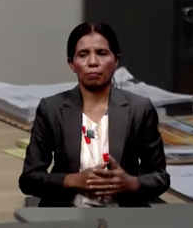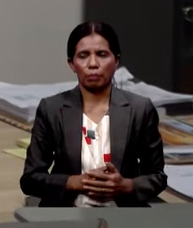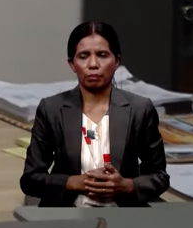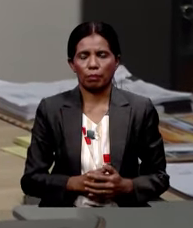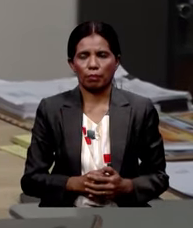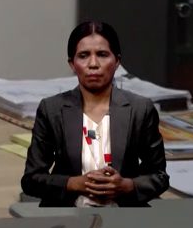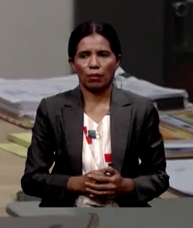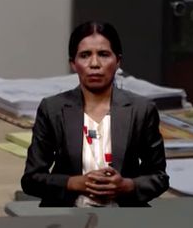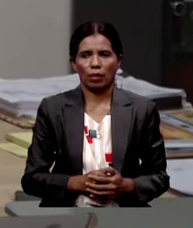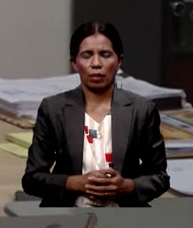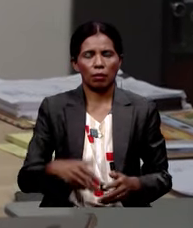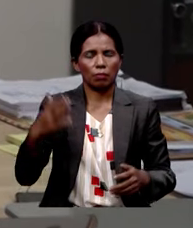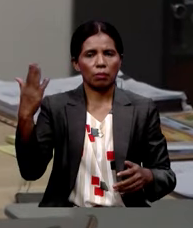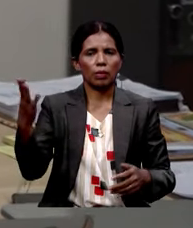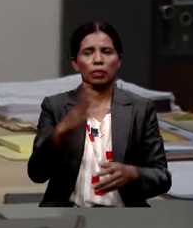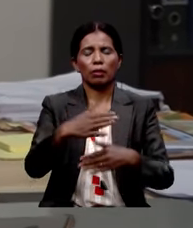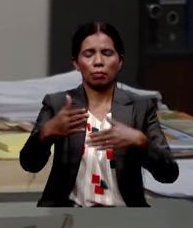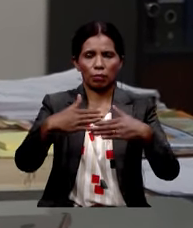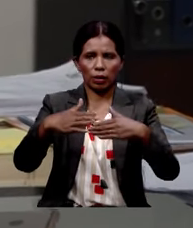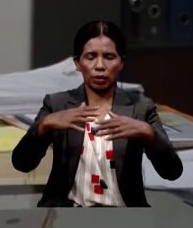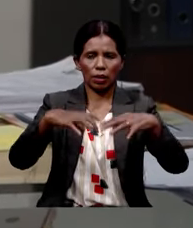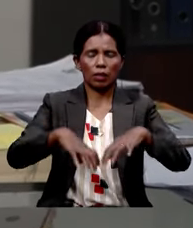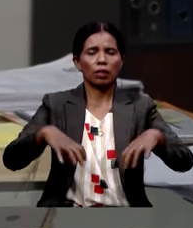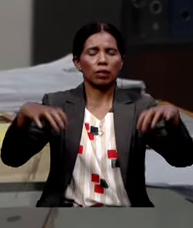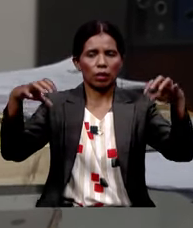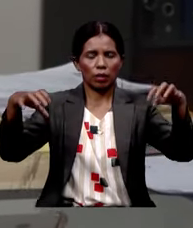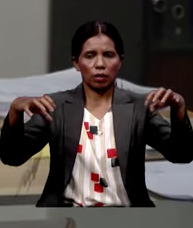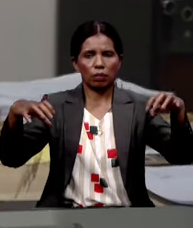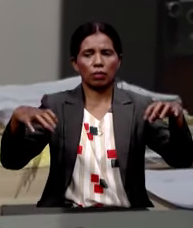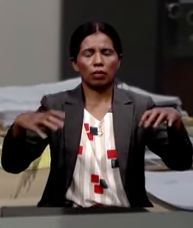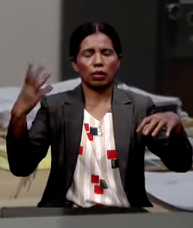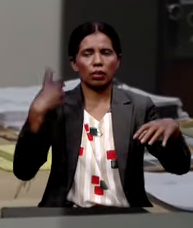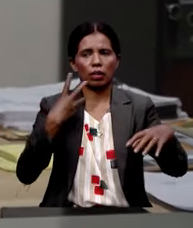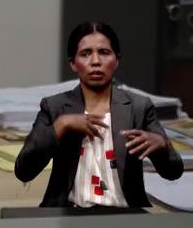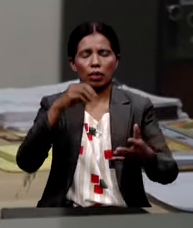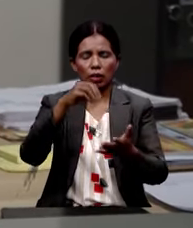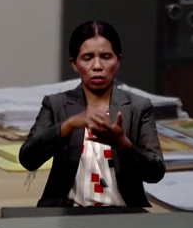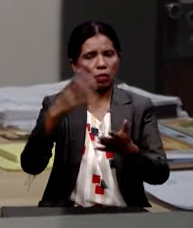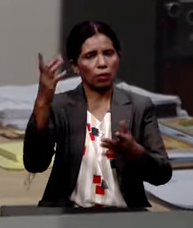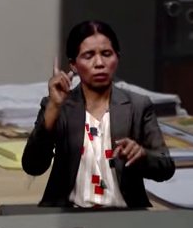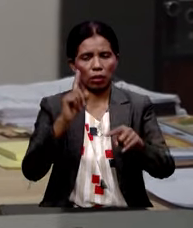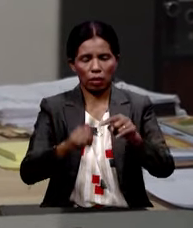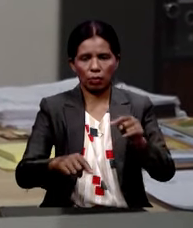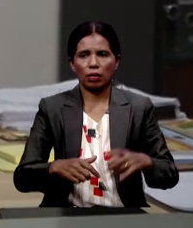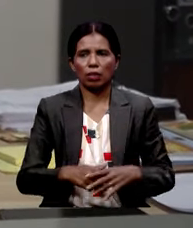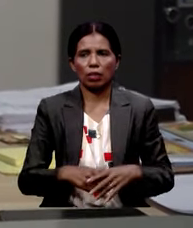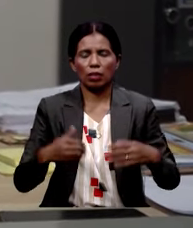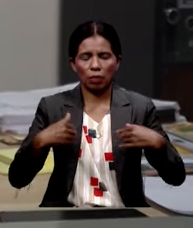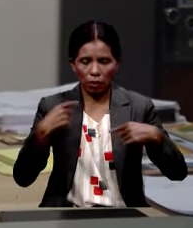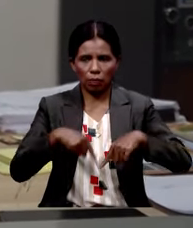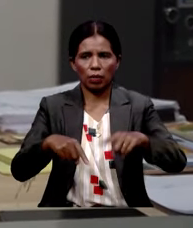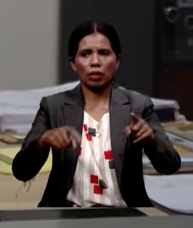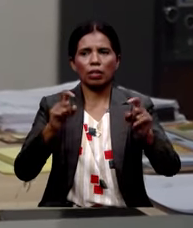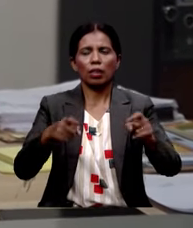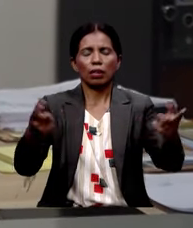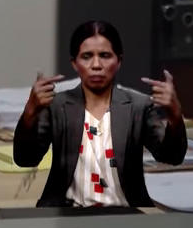ia lapangan pramuka ia lapangan pramuka neba ia sinai jira mas ita tau neba atu lavele ba tem que mai